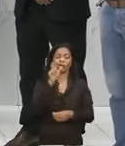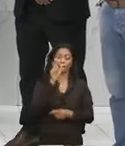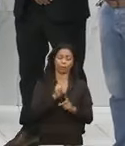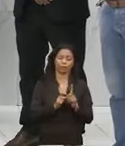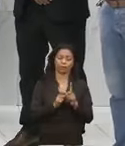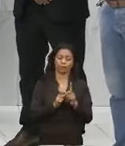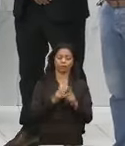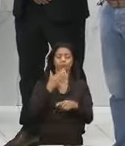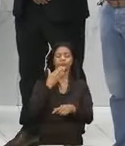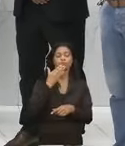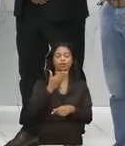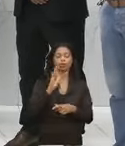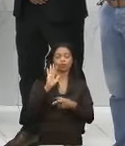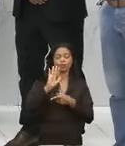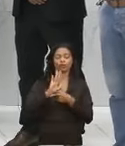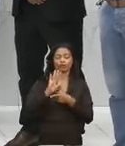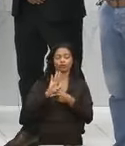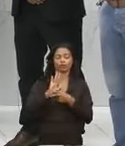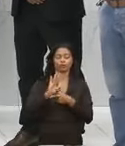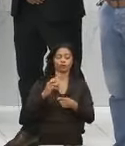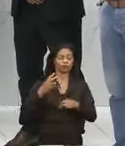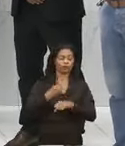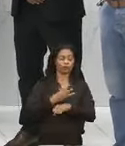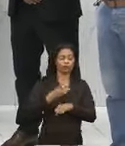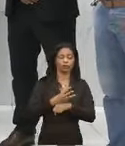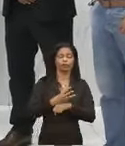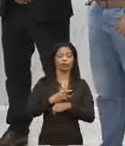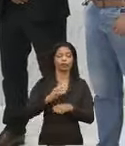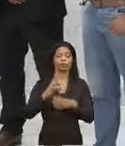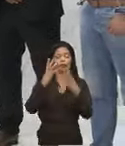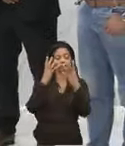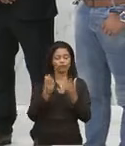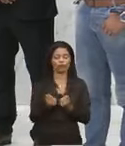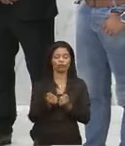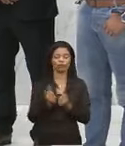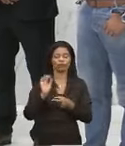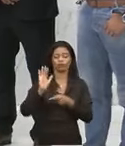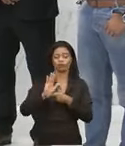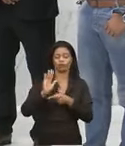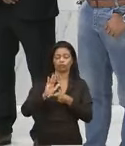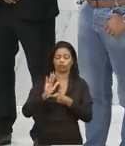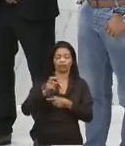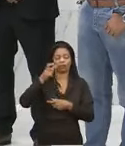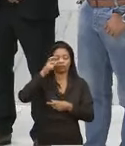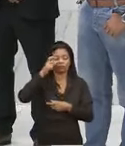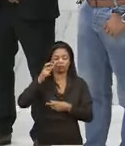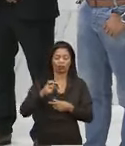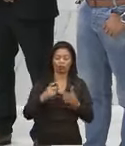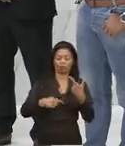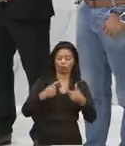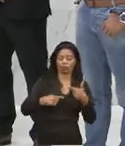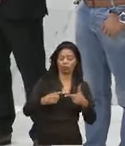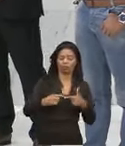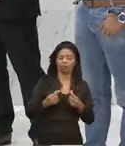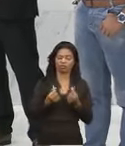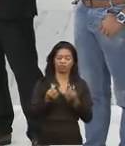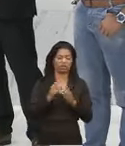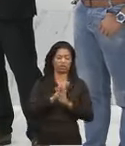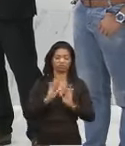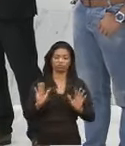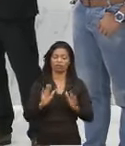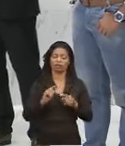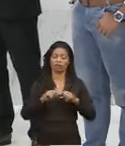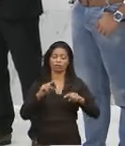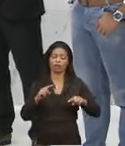vamos tentar ajudar. Sem interesse político, sem interesse financeiro. Porque hoje,